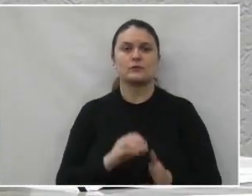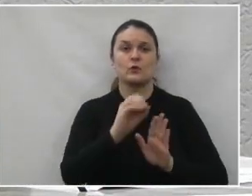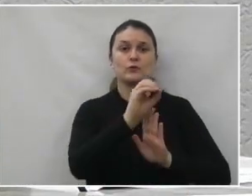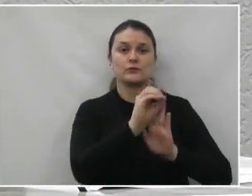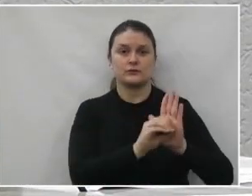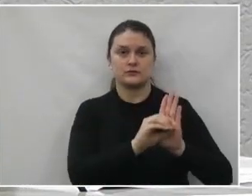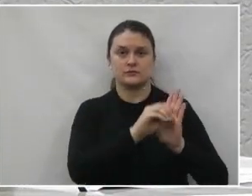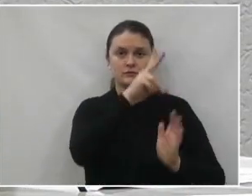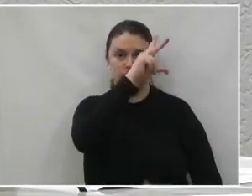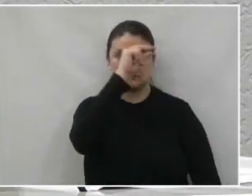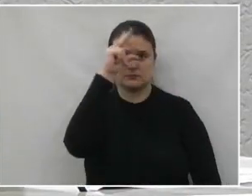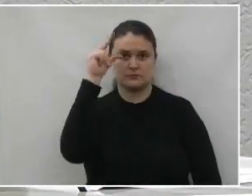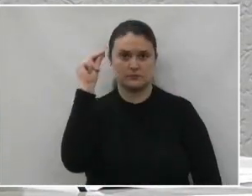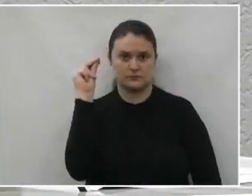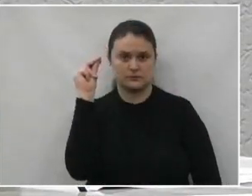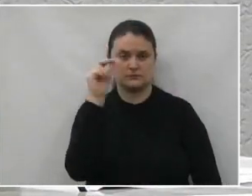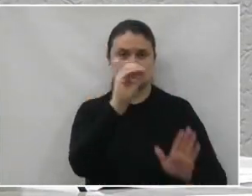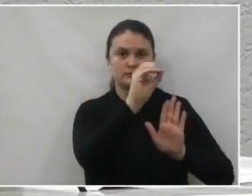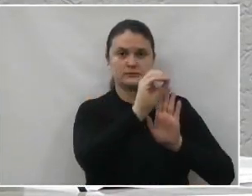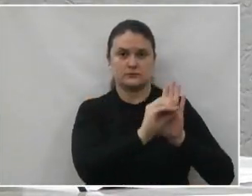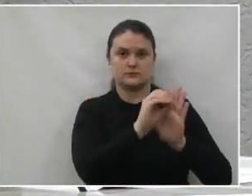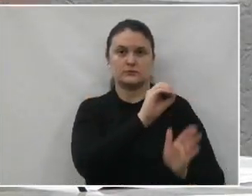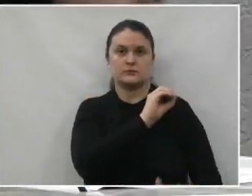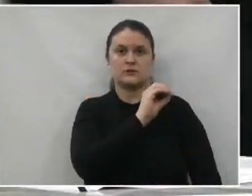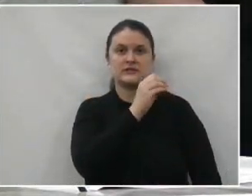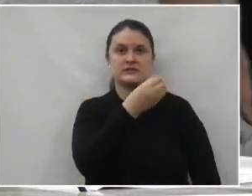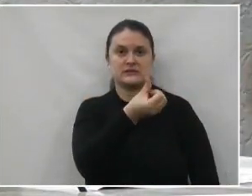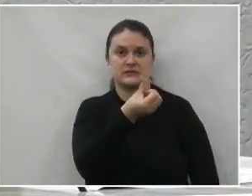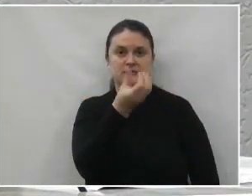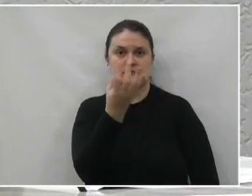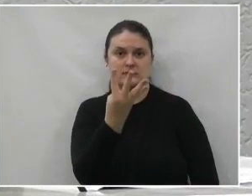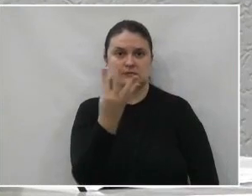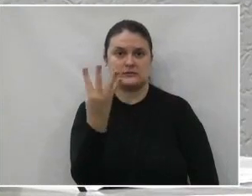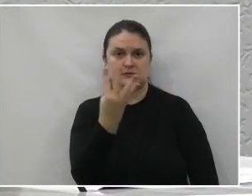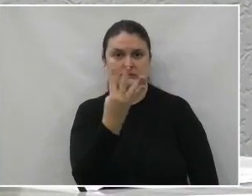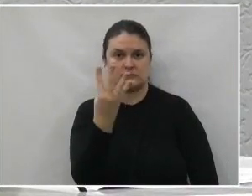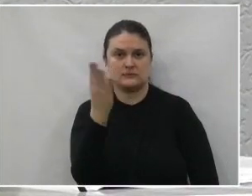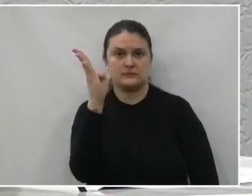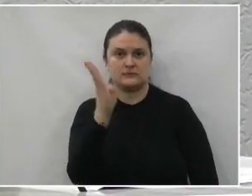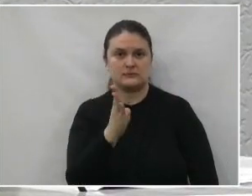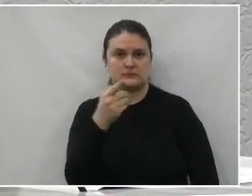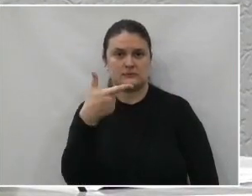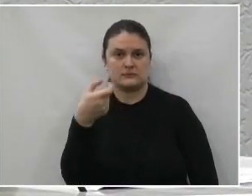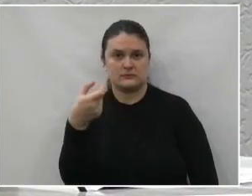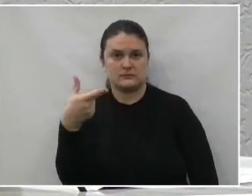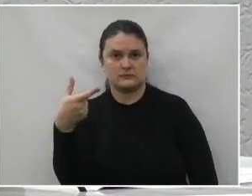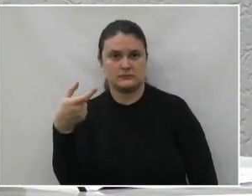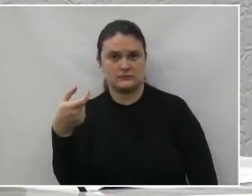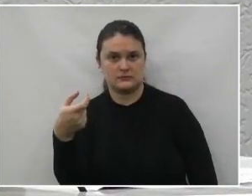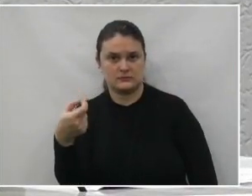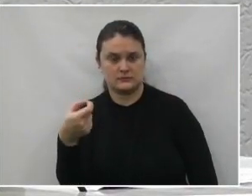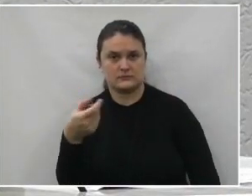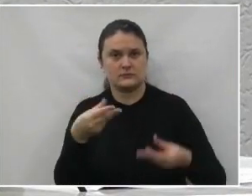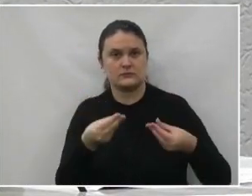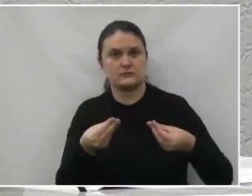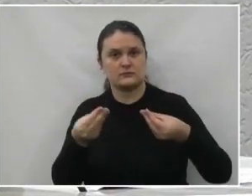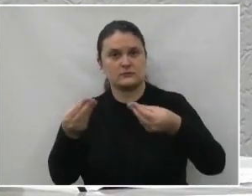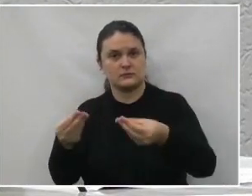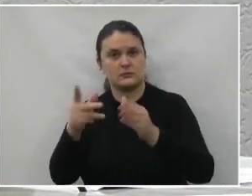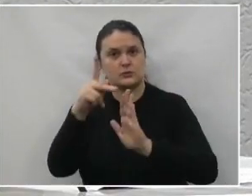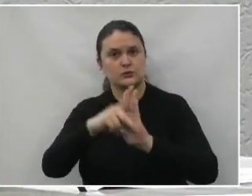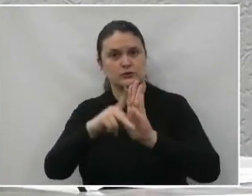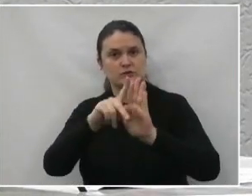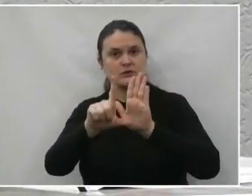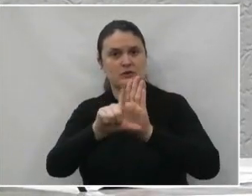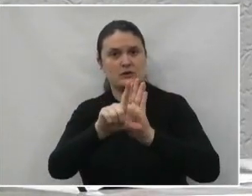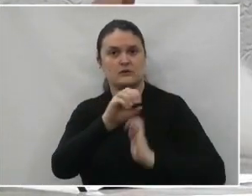Ofícios do Executivo. Ofício de número 644/2020. encaminha projeto de